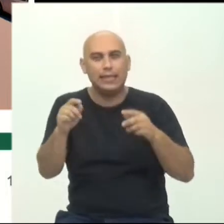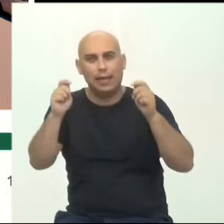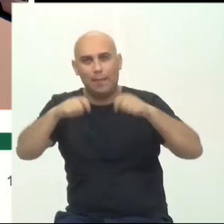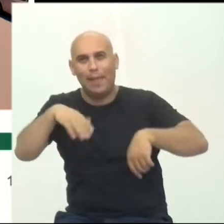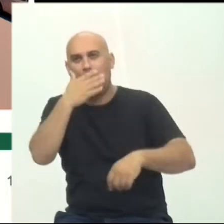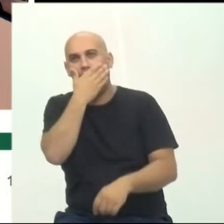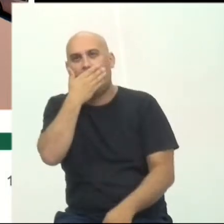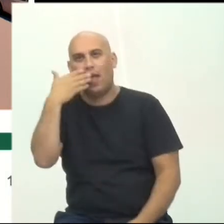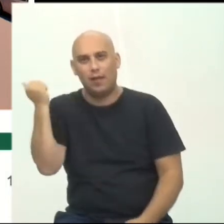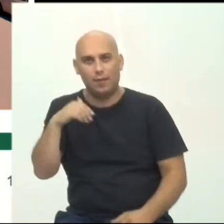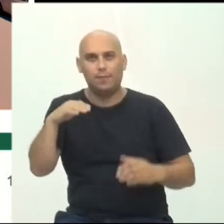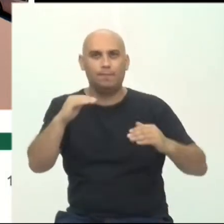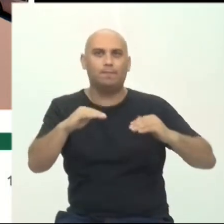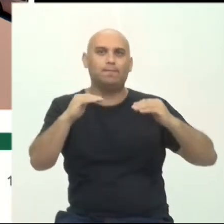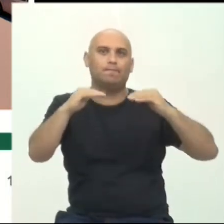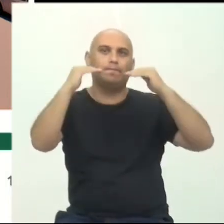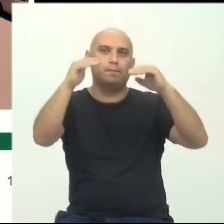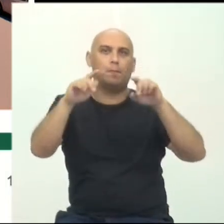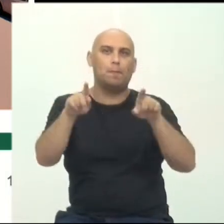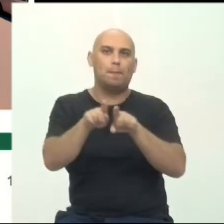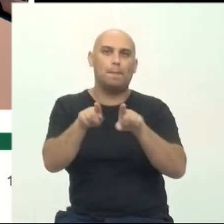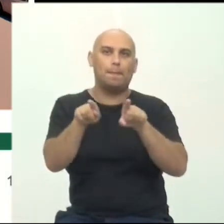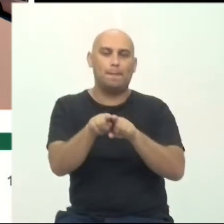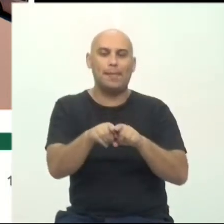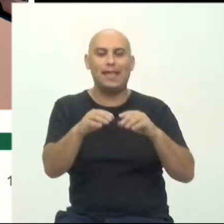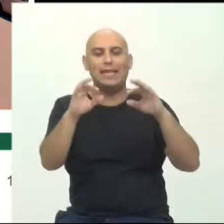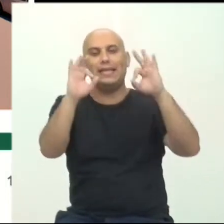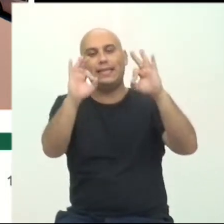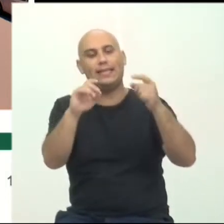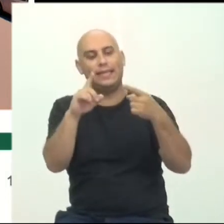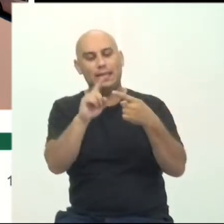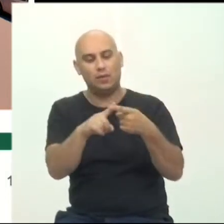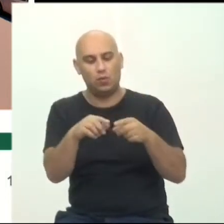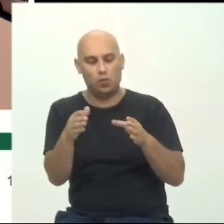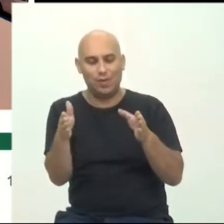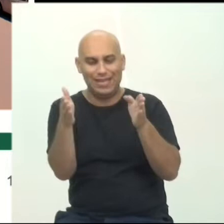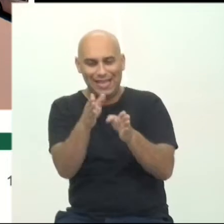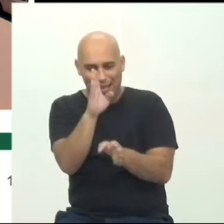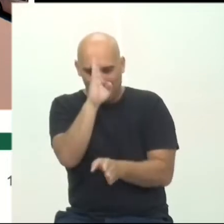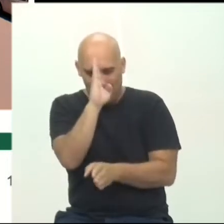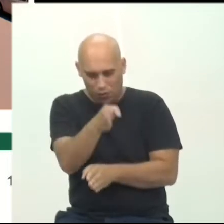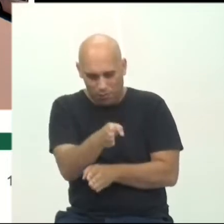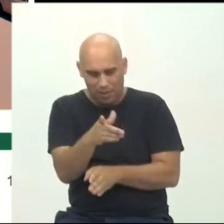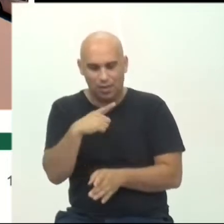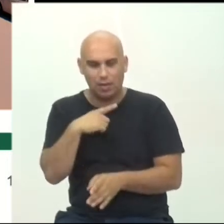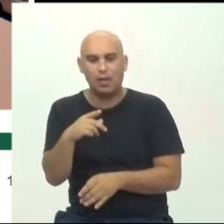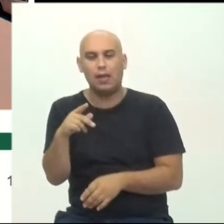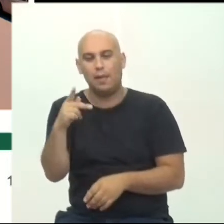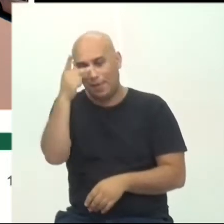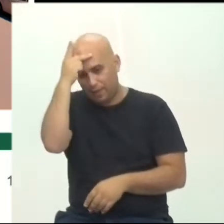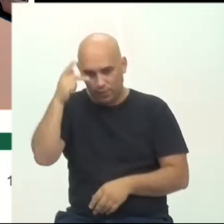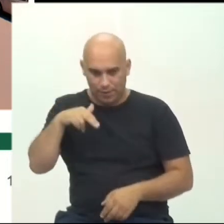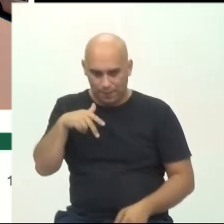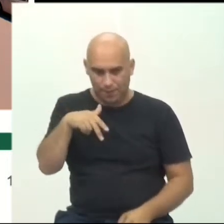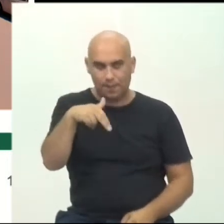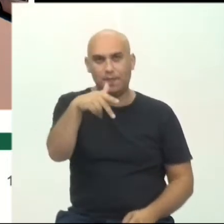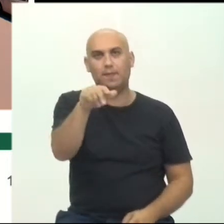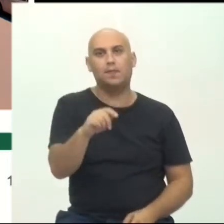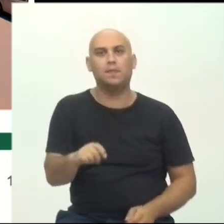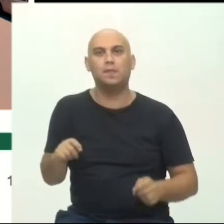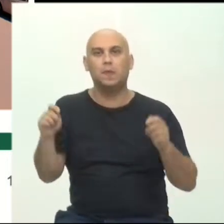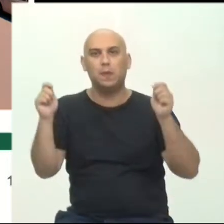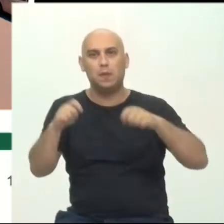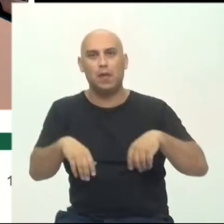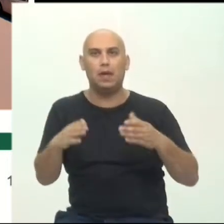a hierarquia, né? O pedestre mais seguro ao centro, esses canteiros vão possibilitar o